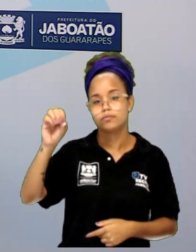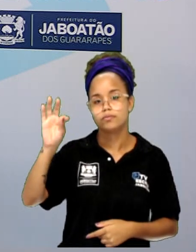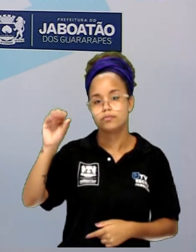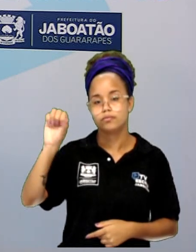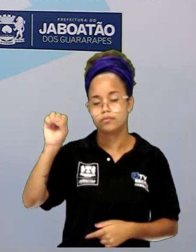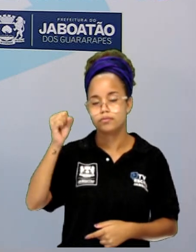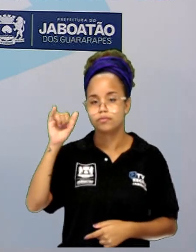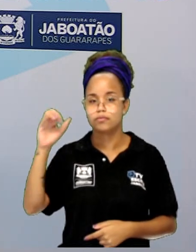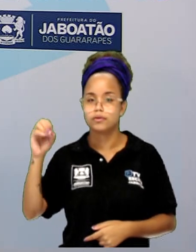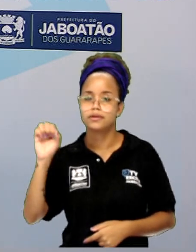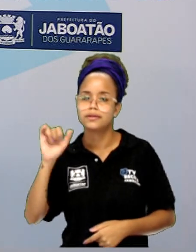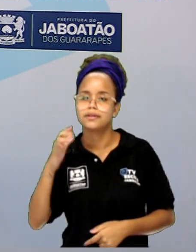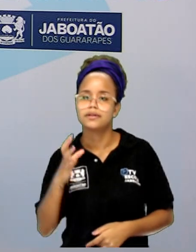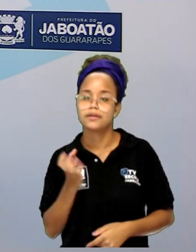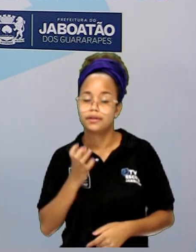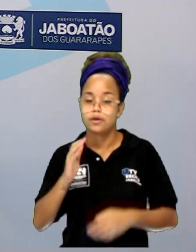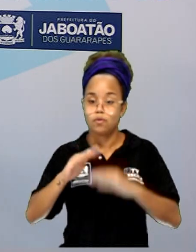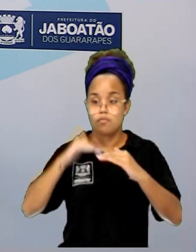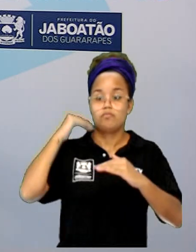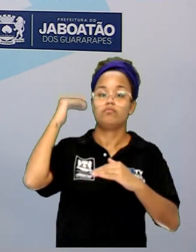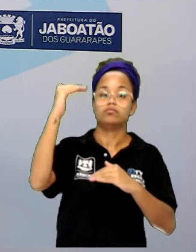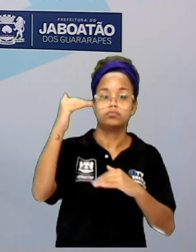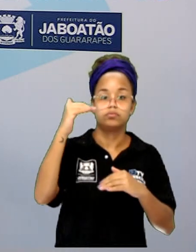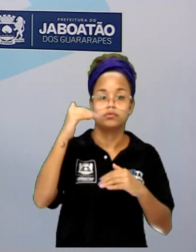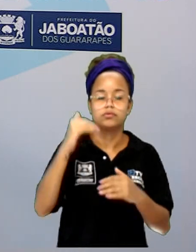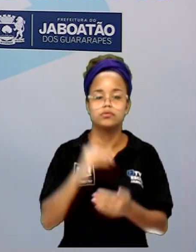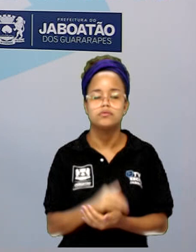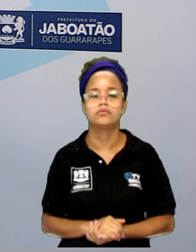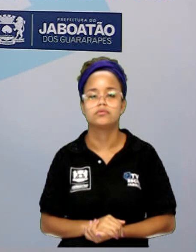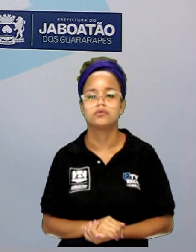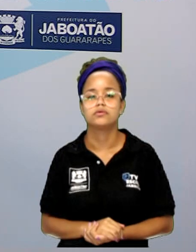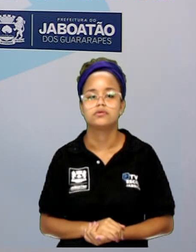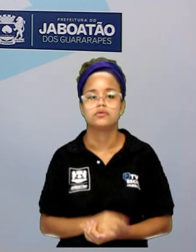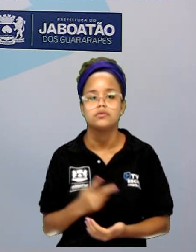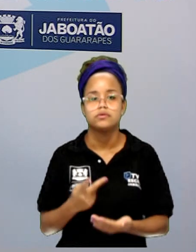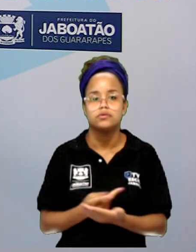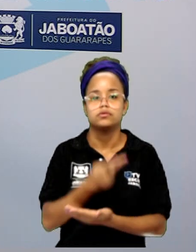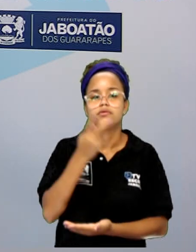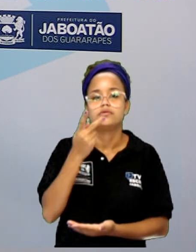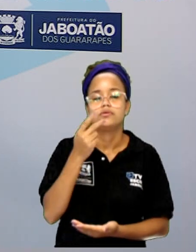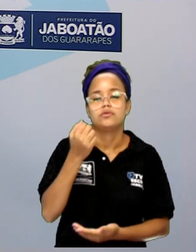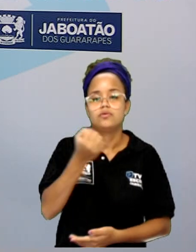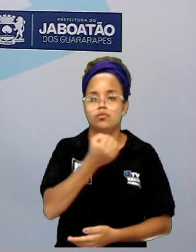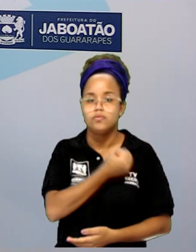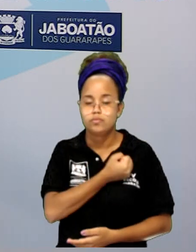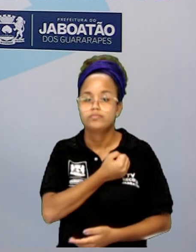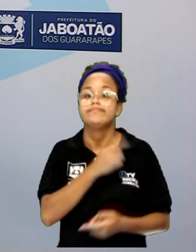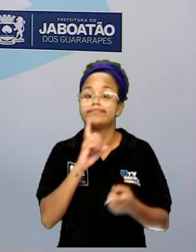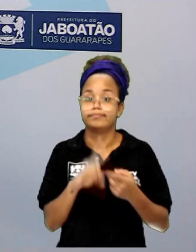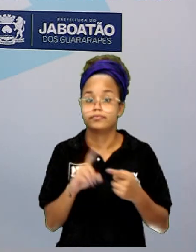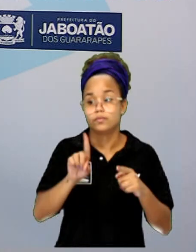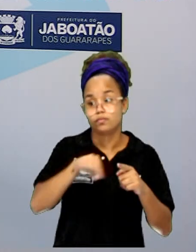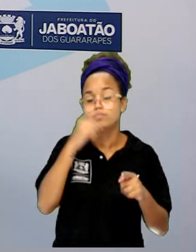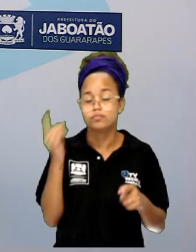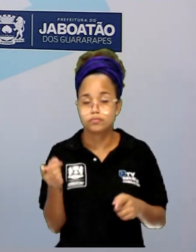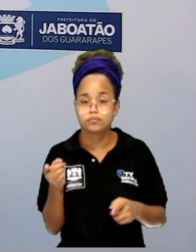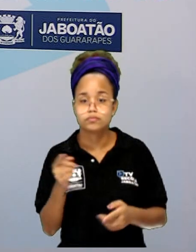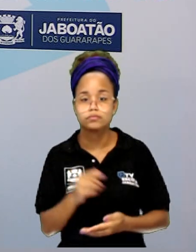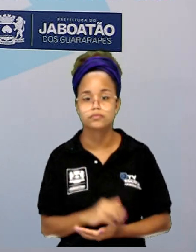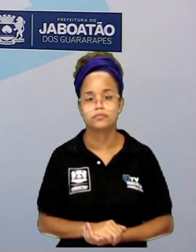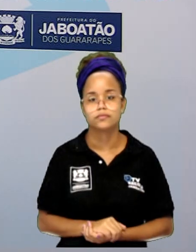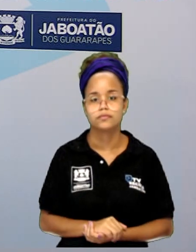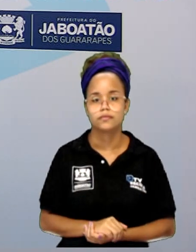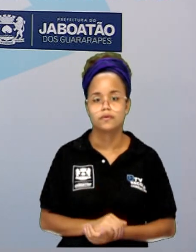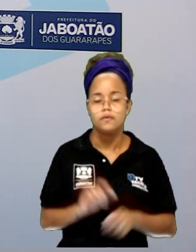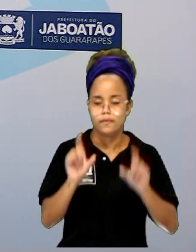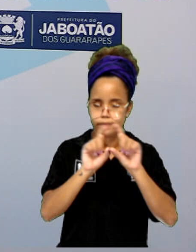número de um lado, vai acontecer, você vai dobrar esse número desse lado também. Então, a regra de 3